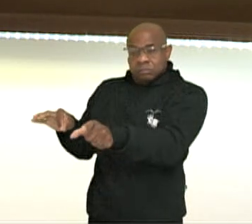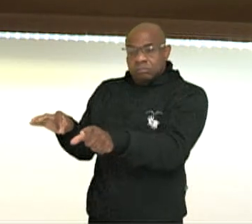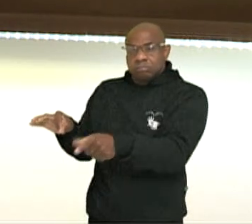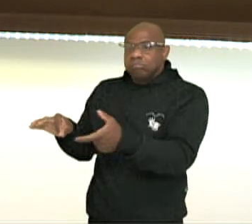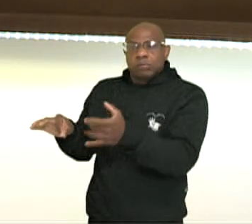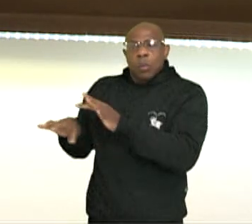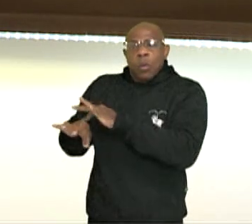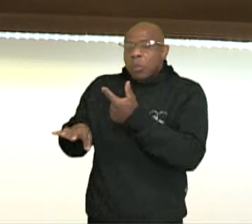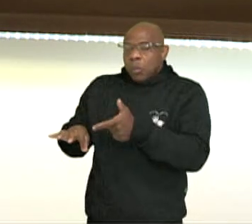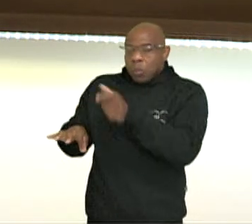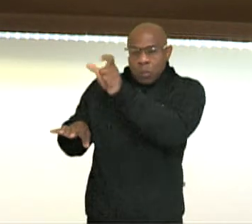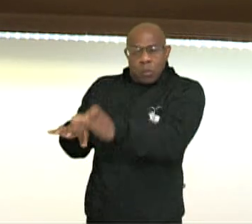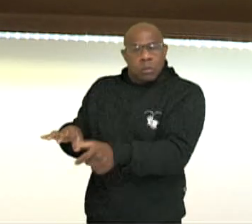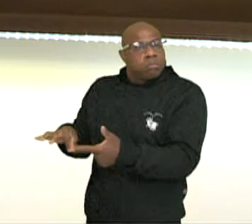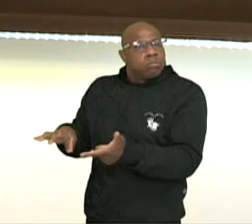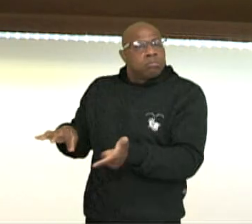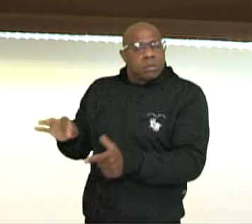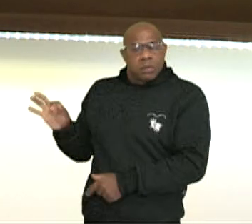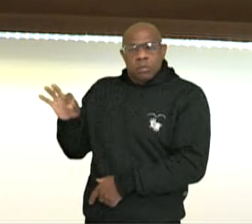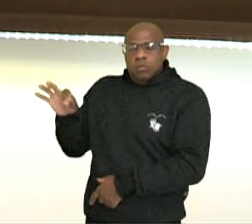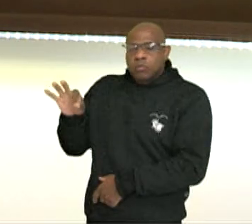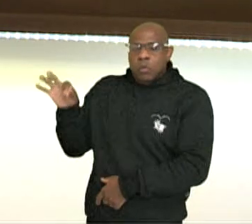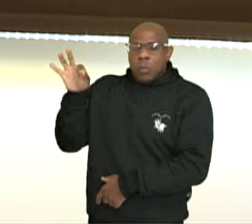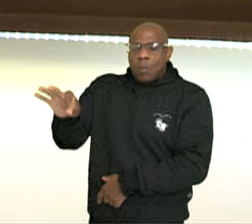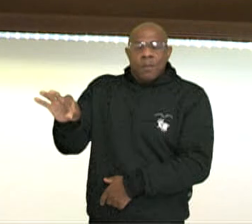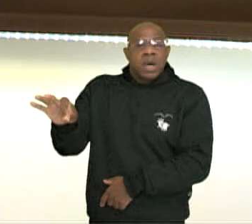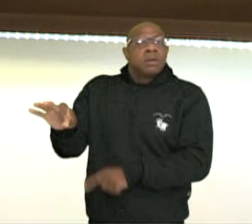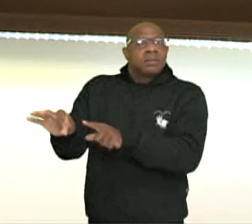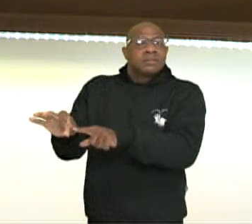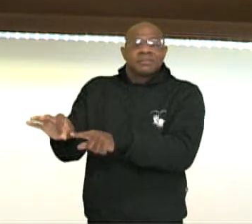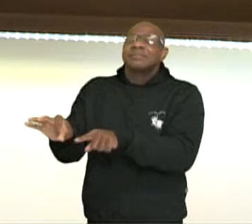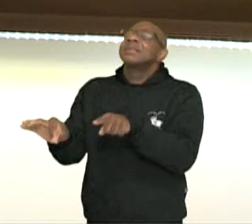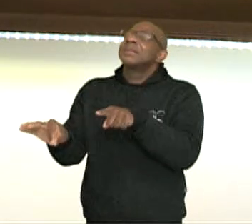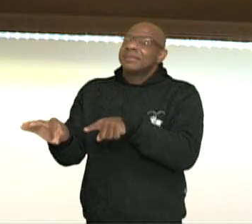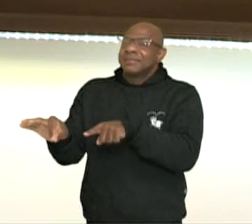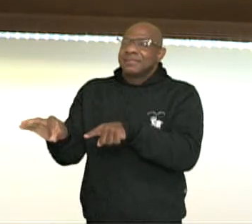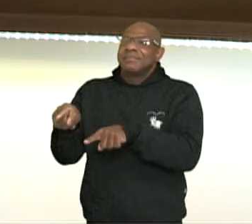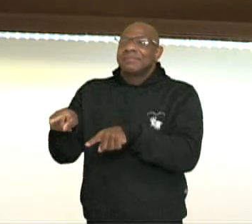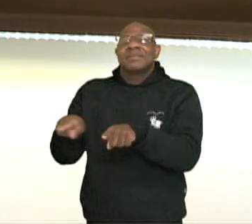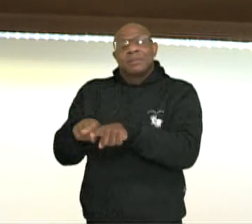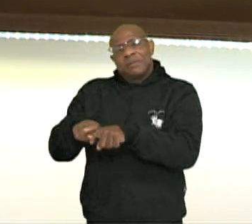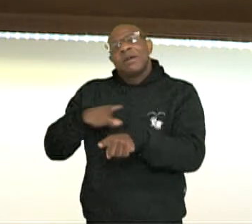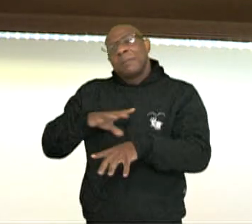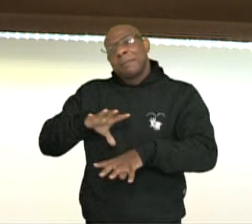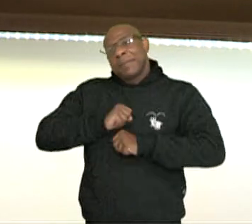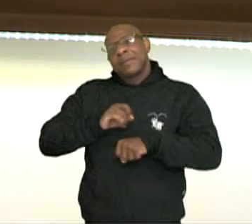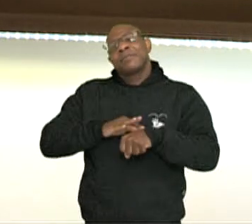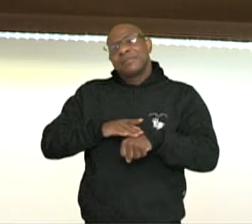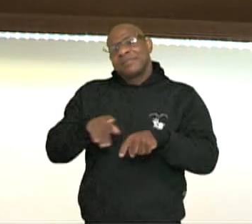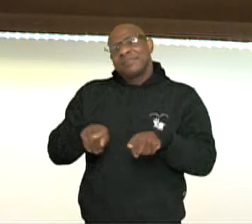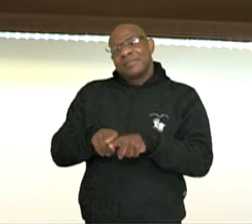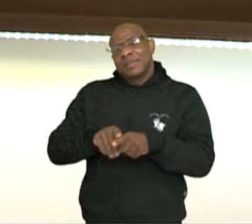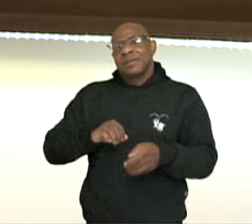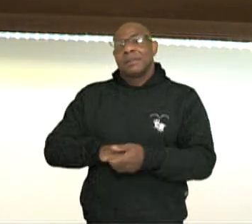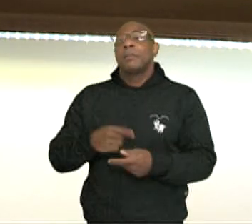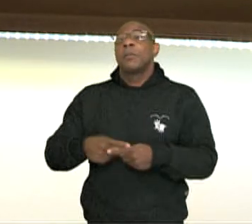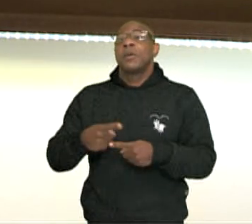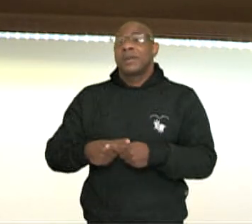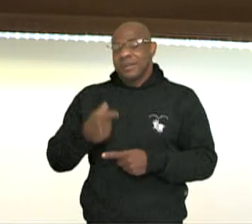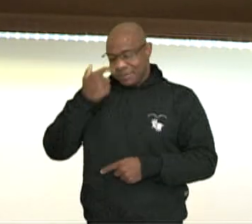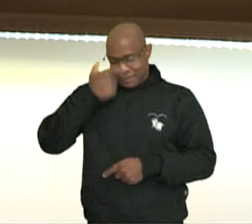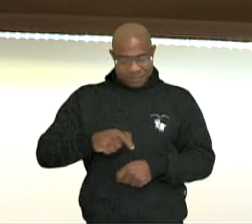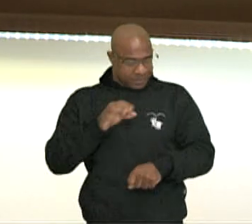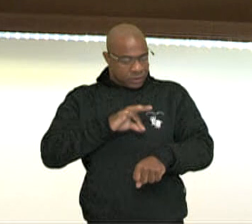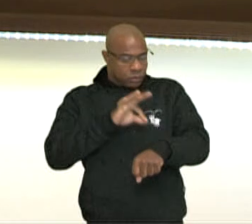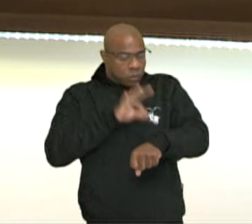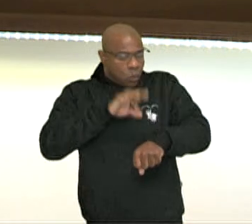está infectada, essa pessoa, infelizmente, vai ser acometida, ela vai ser alvo também dessa doença, porque ela teve a picada